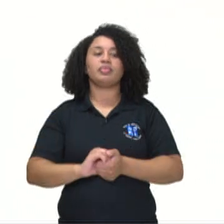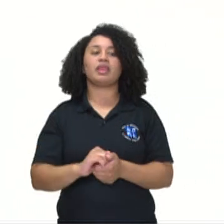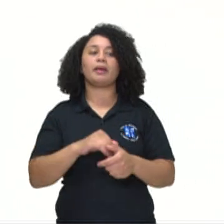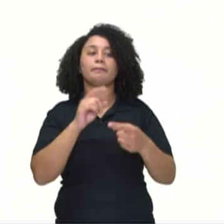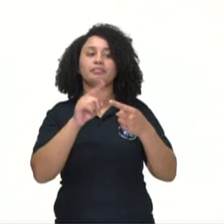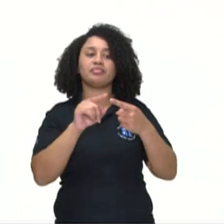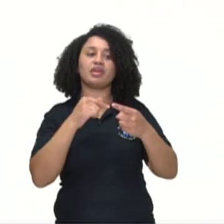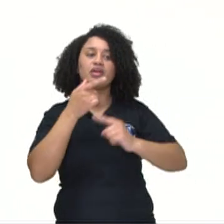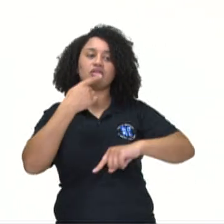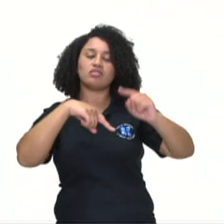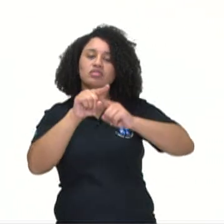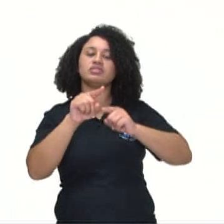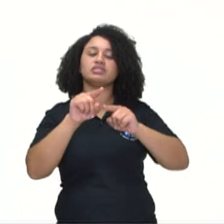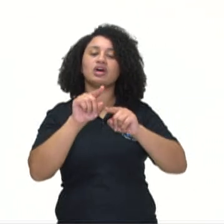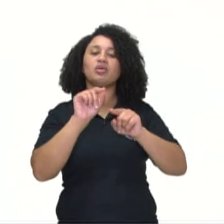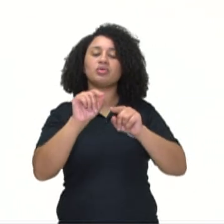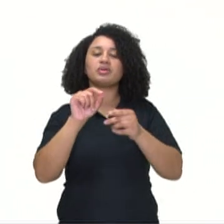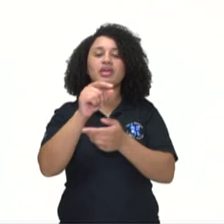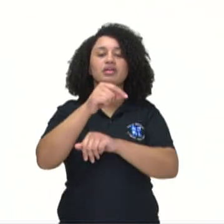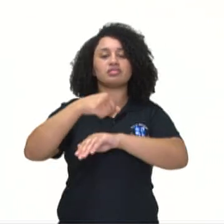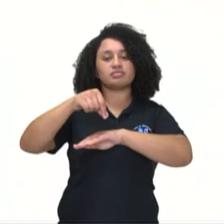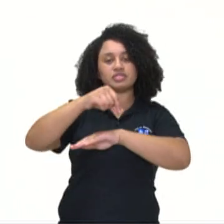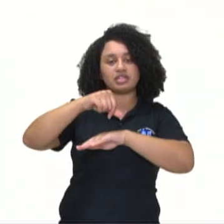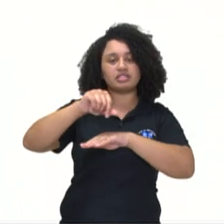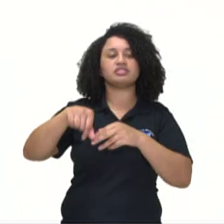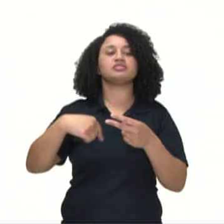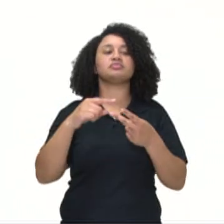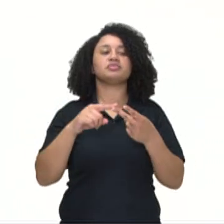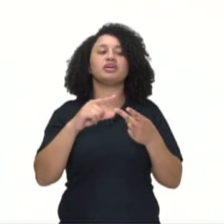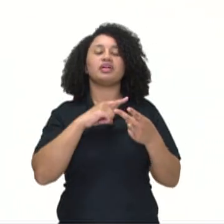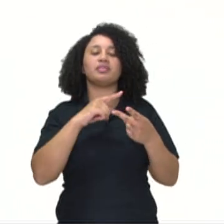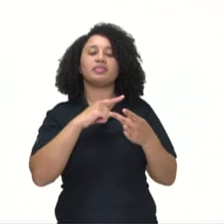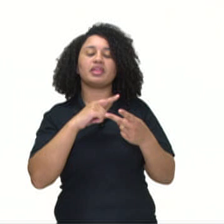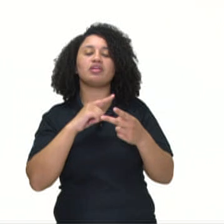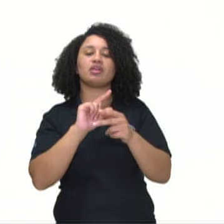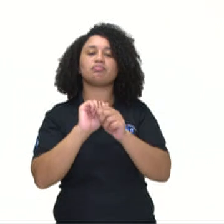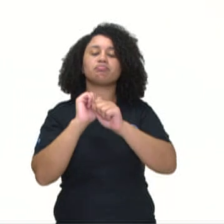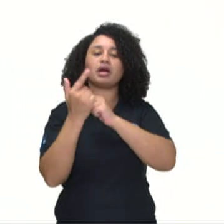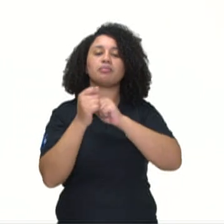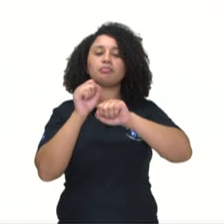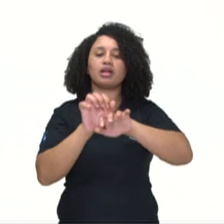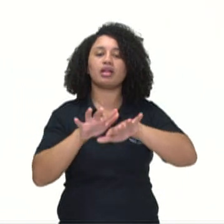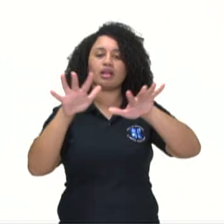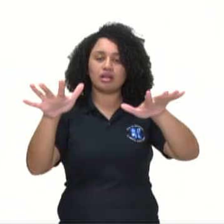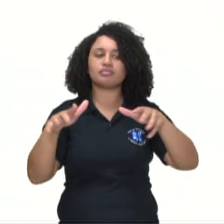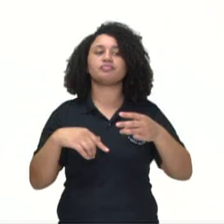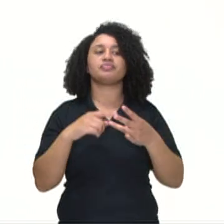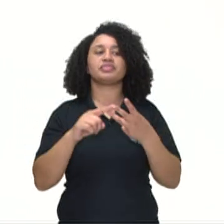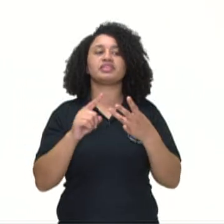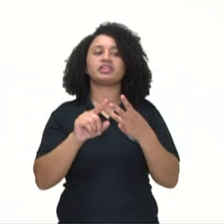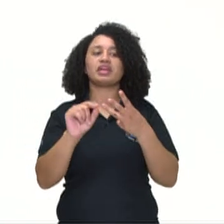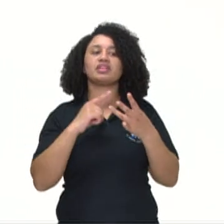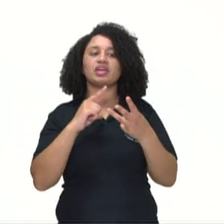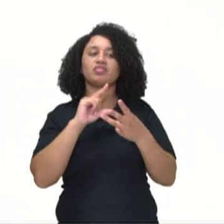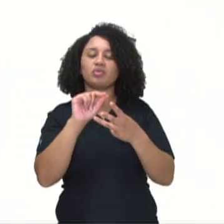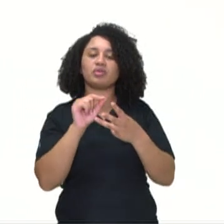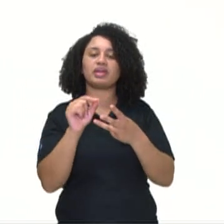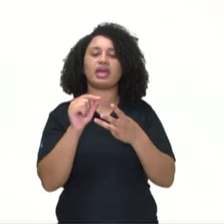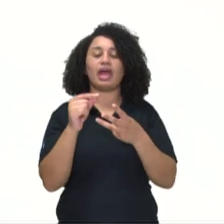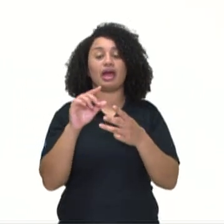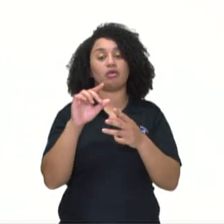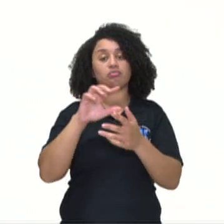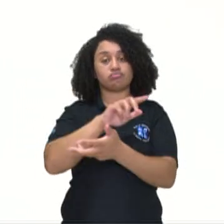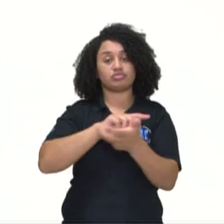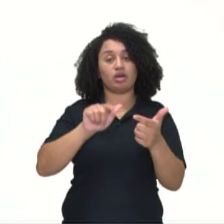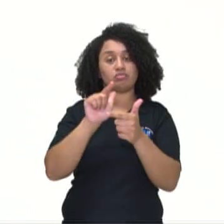do sistema capitalista, a globalização, a crise de 2008, a interdependência dos países e, obviamente,